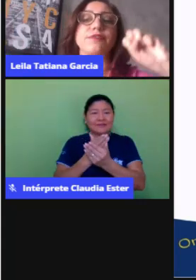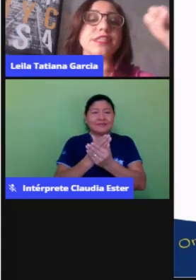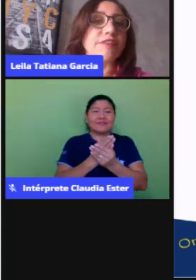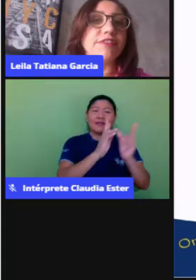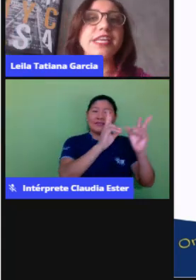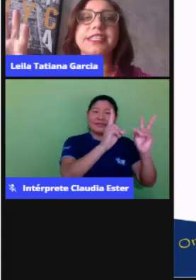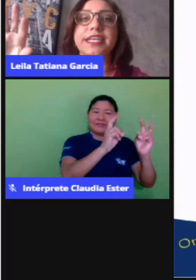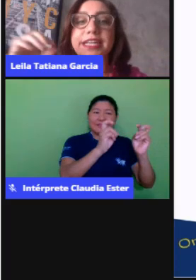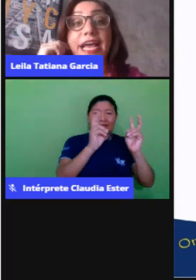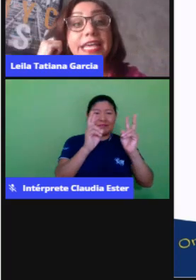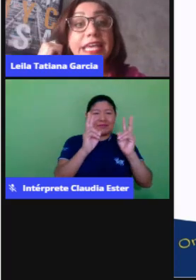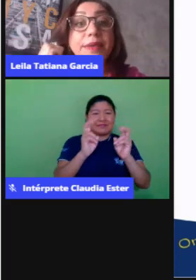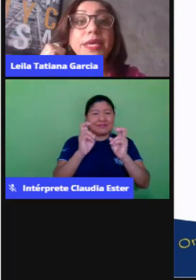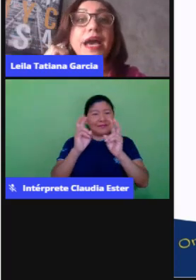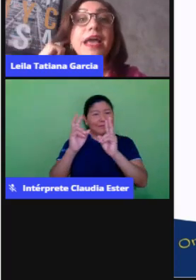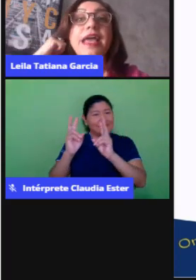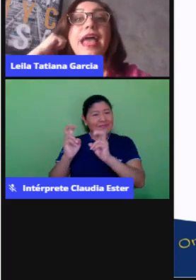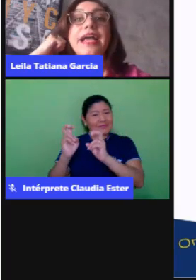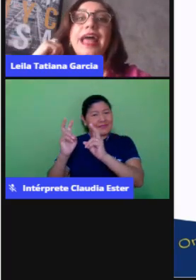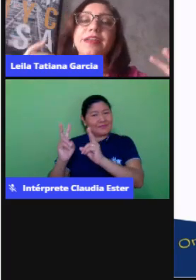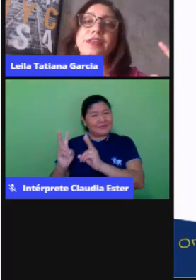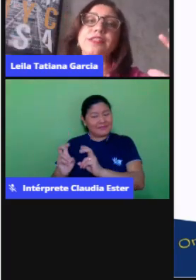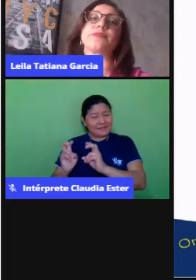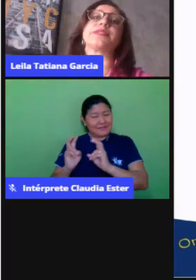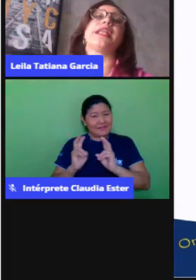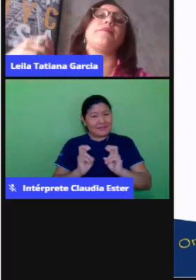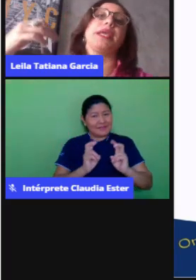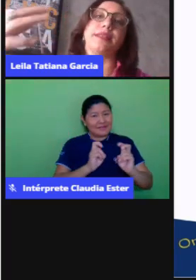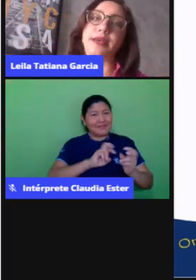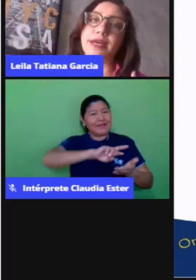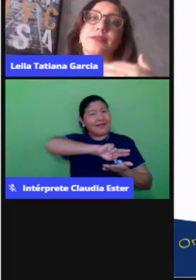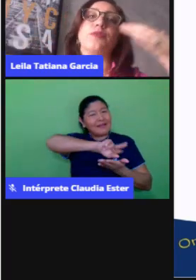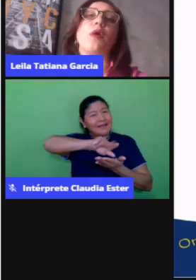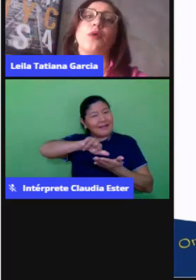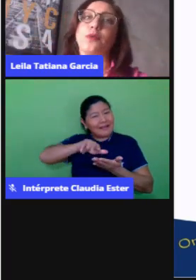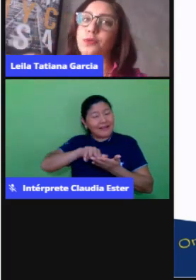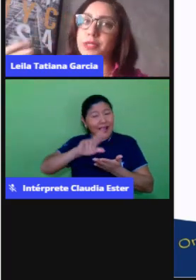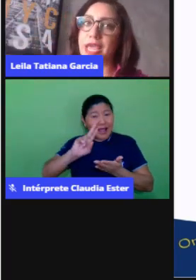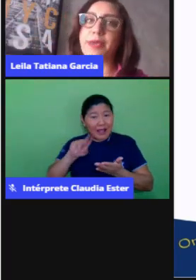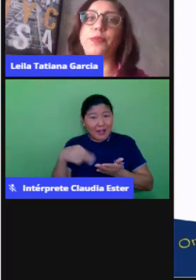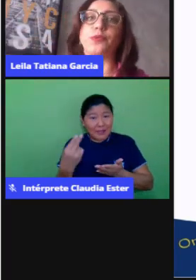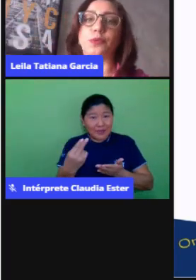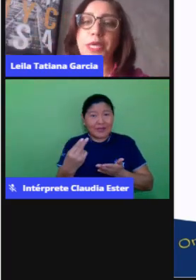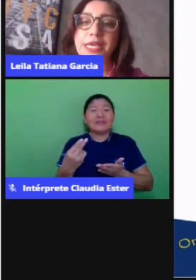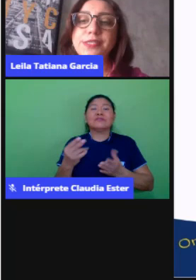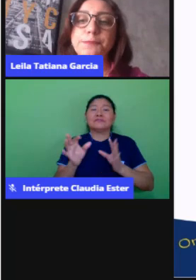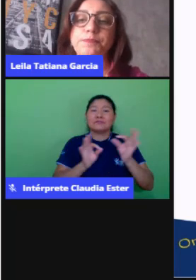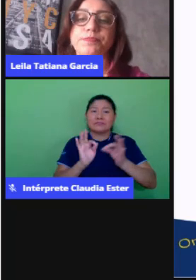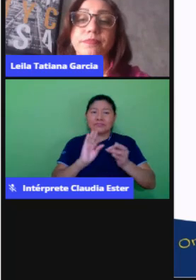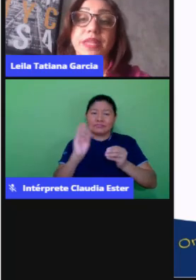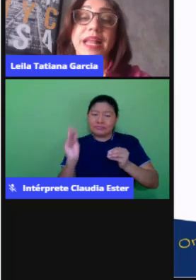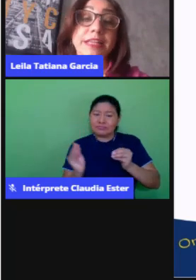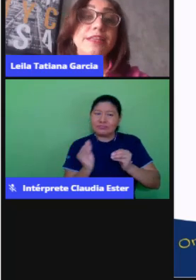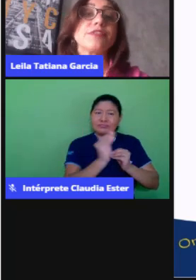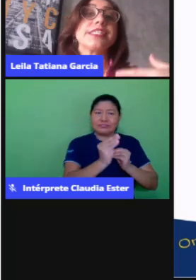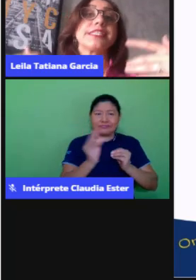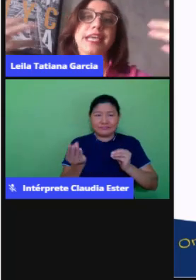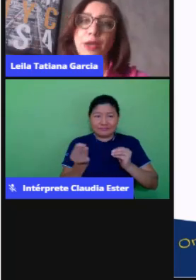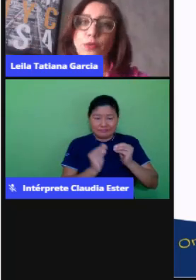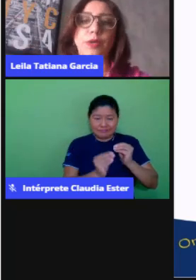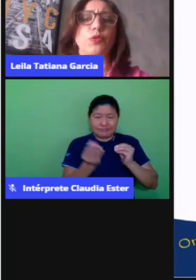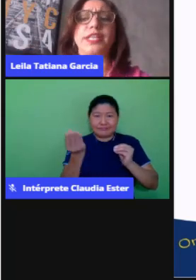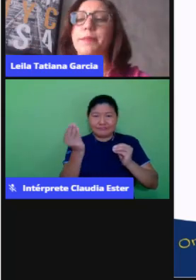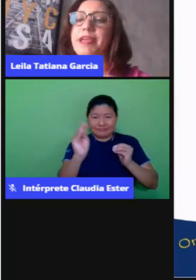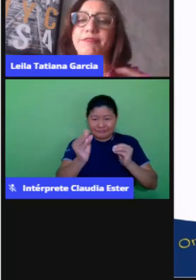seres vivos, da física, da química. É claro que nós vamos alimentando ao longo do tempo tudo isso. E se